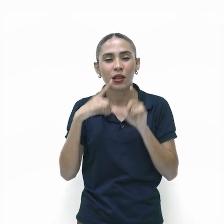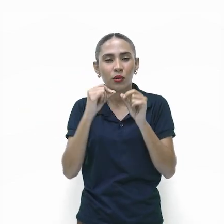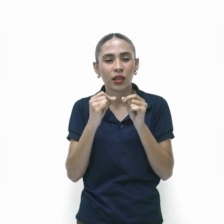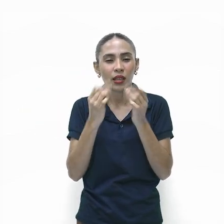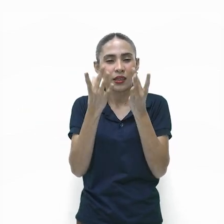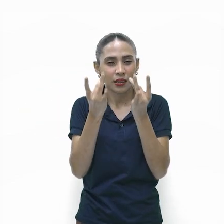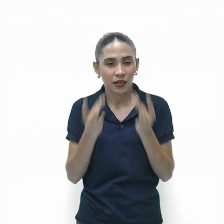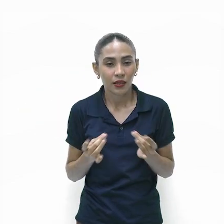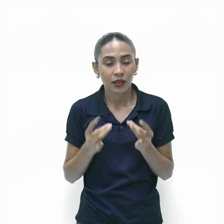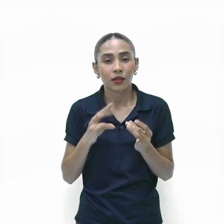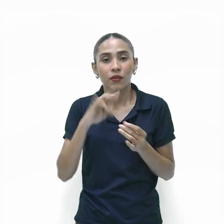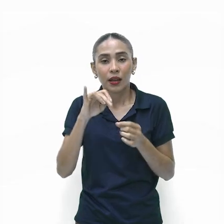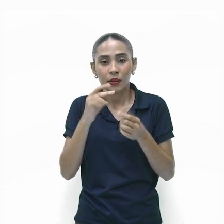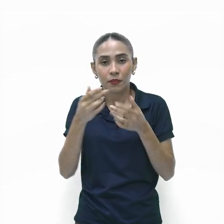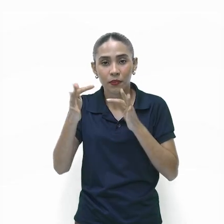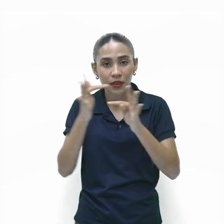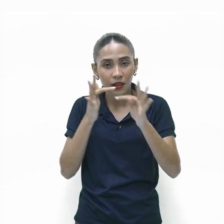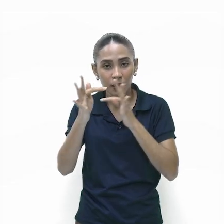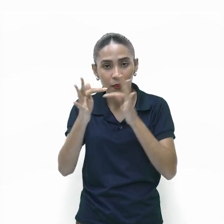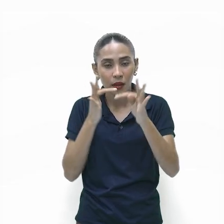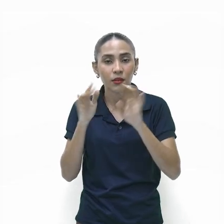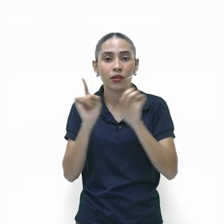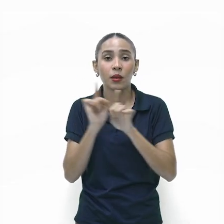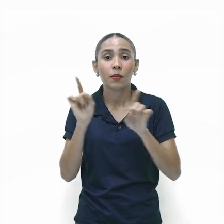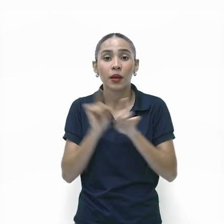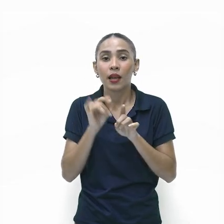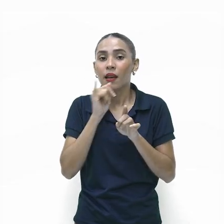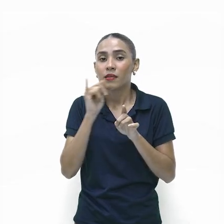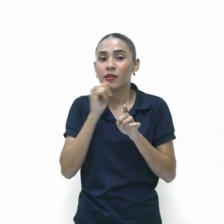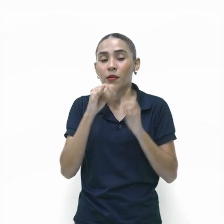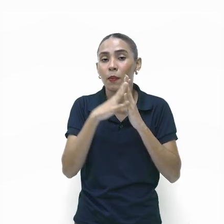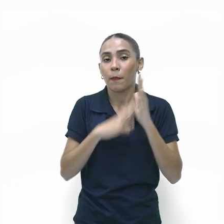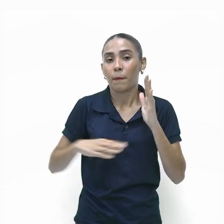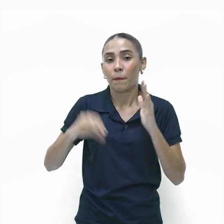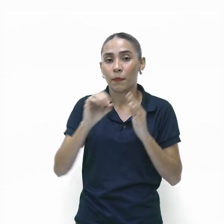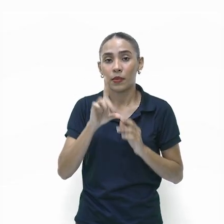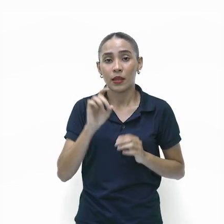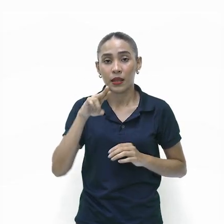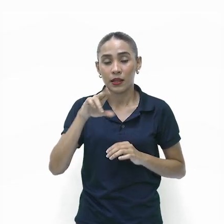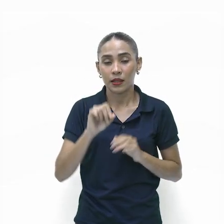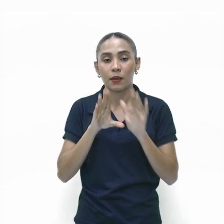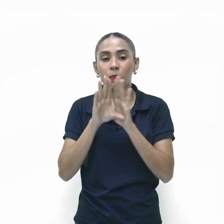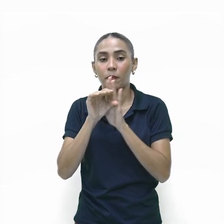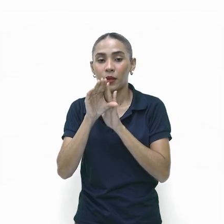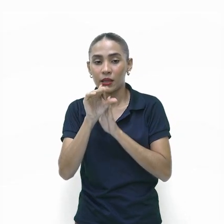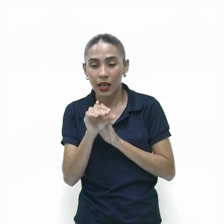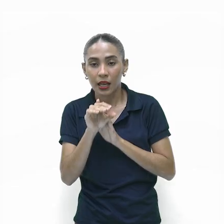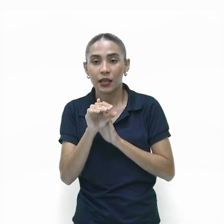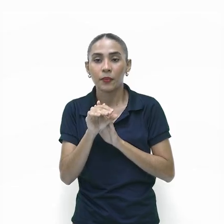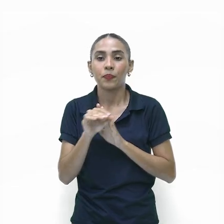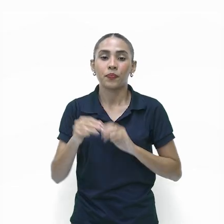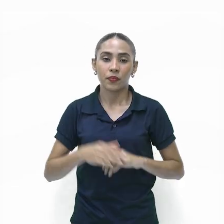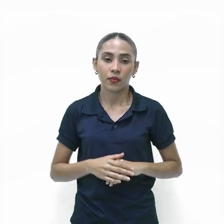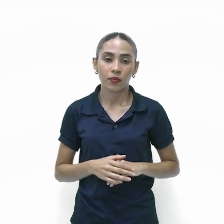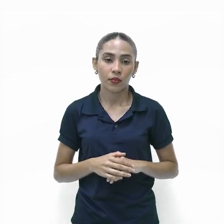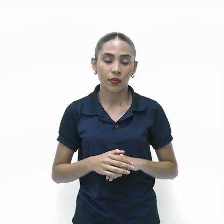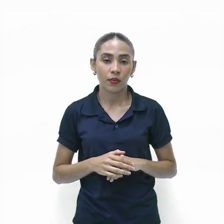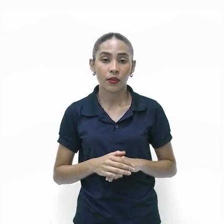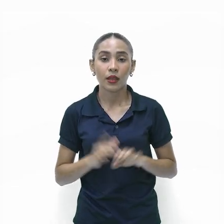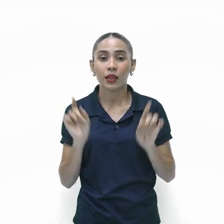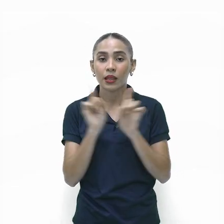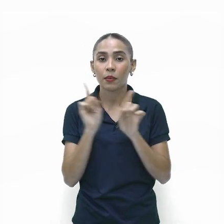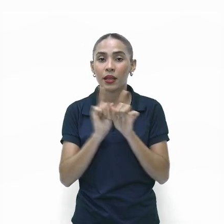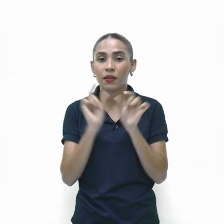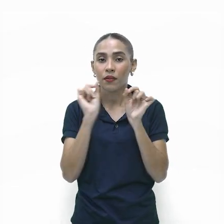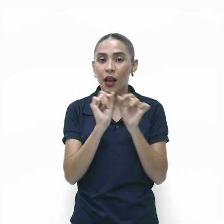bastante indivíduo, eles fazem um tratamento onde eles extraem o DNA das bactérias, desses micróbios,